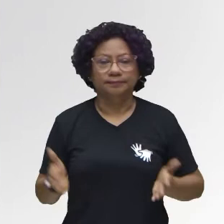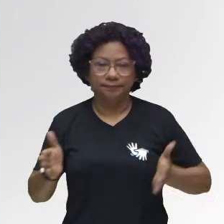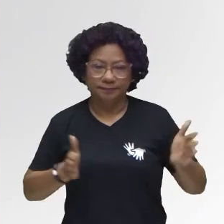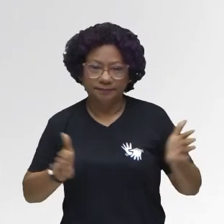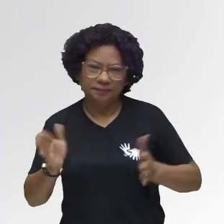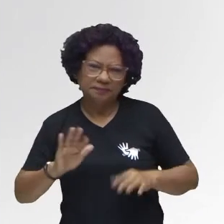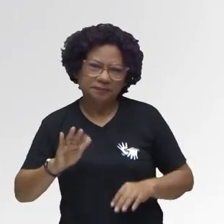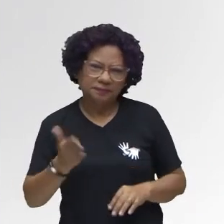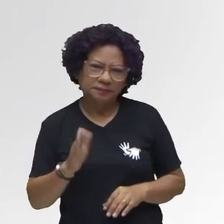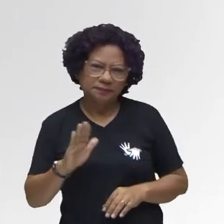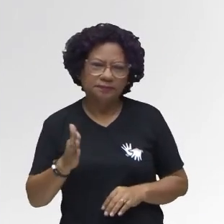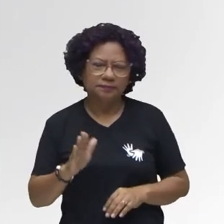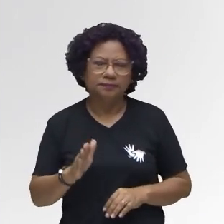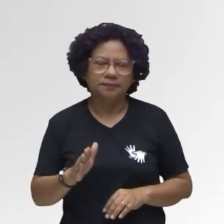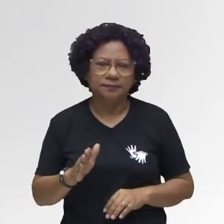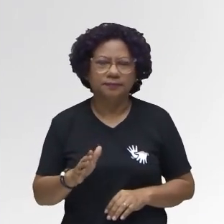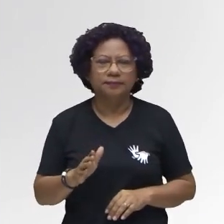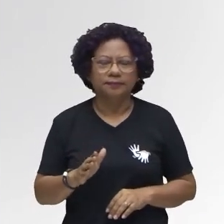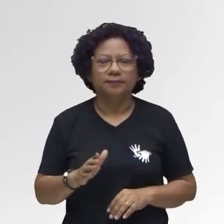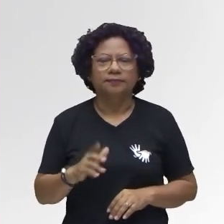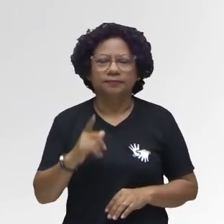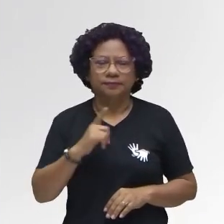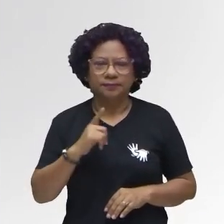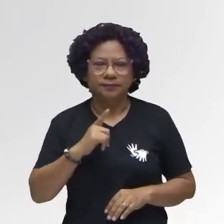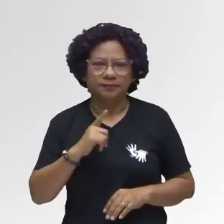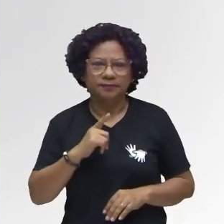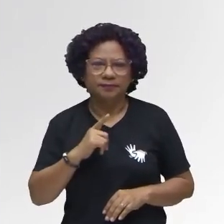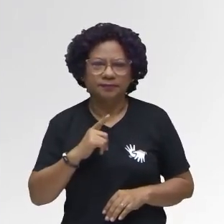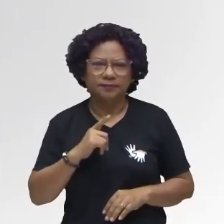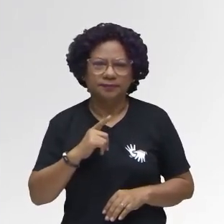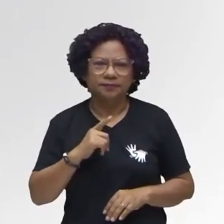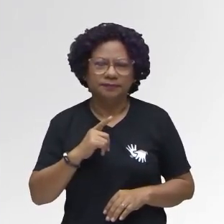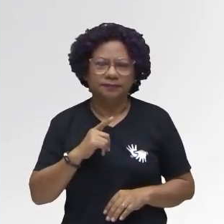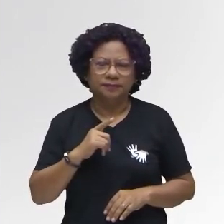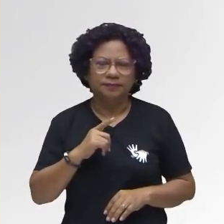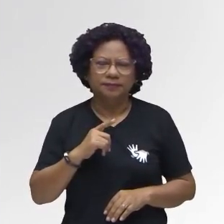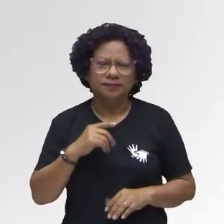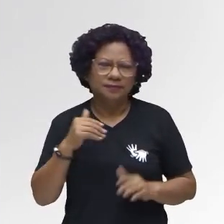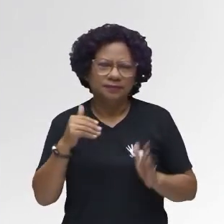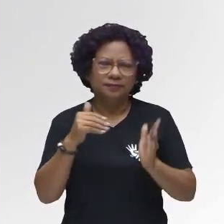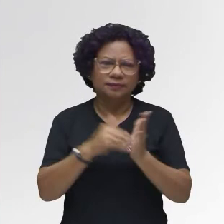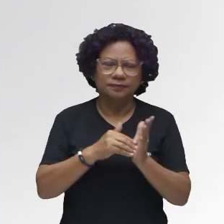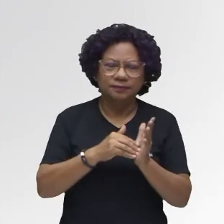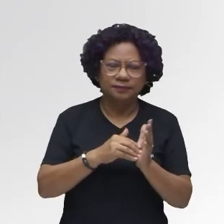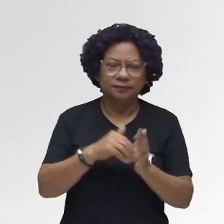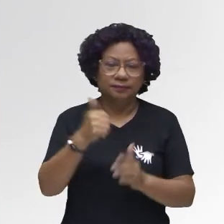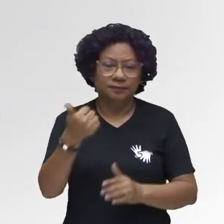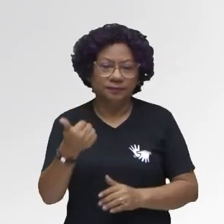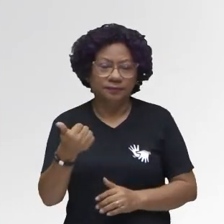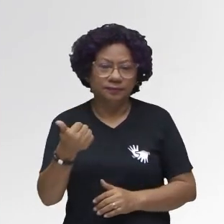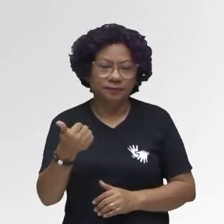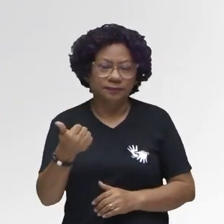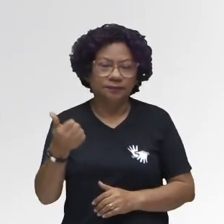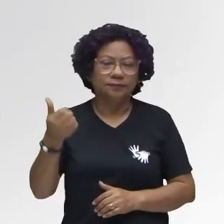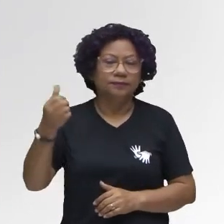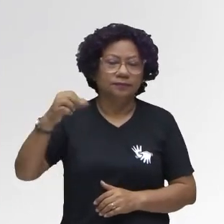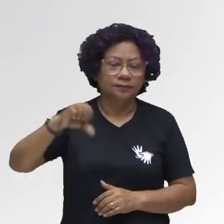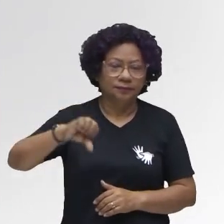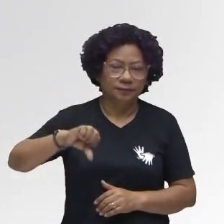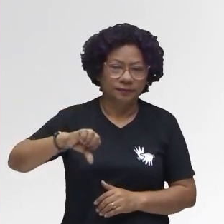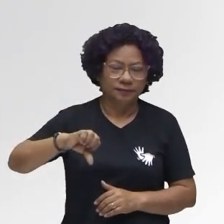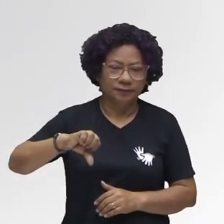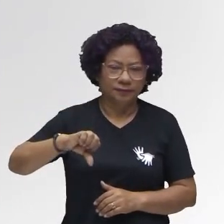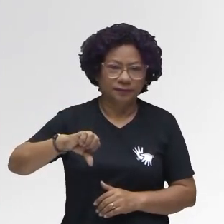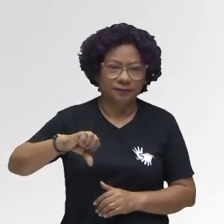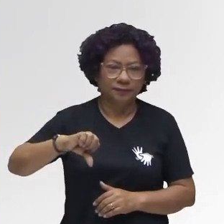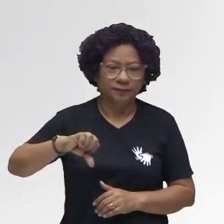menos aí, quando o café, lá em finalzinho de 1800, 1910, 1920, aqui